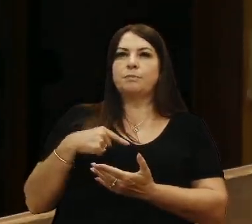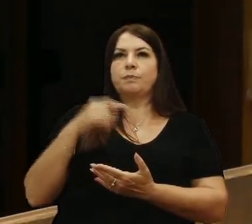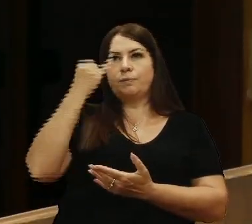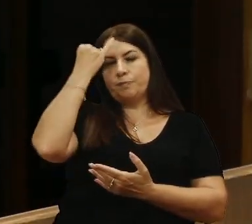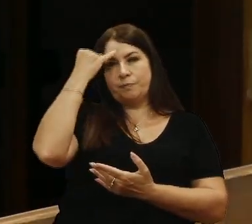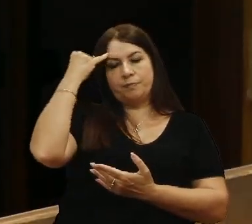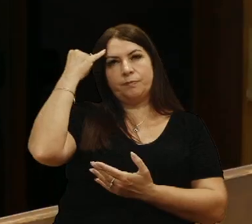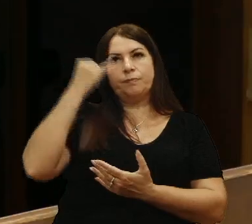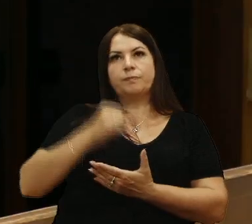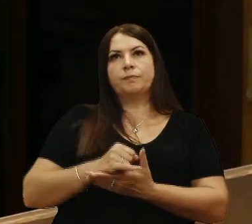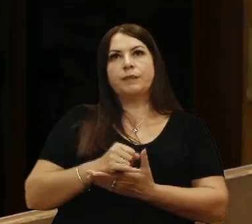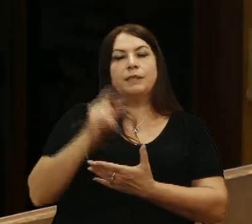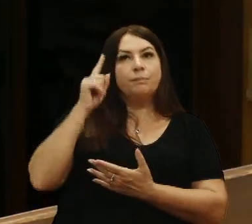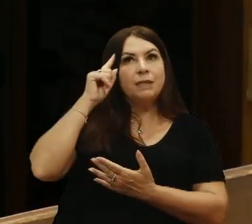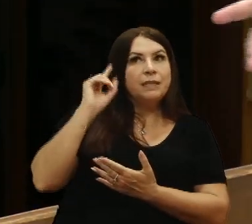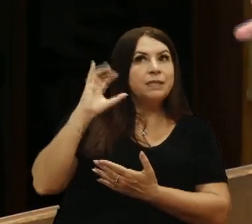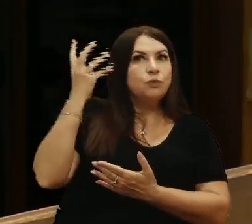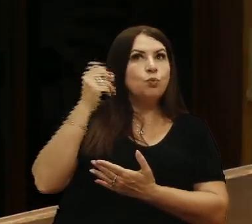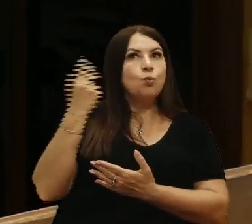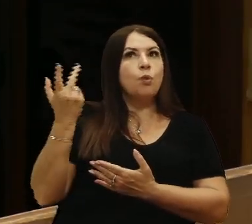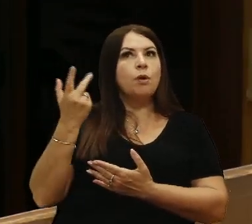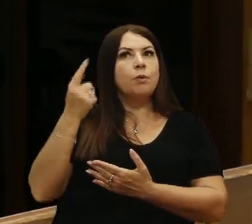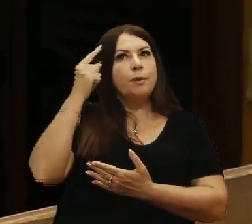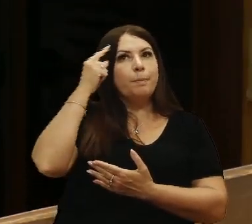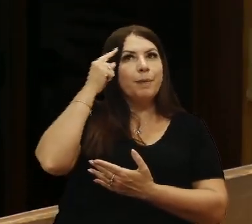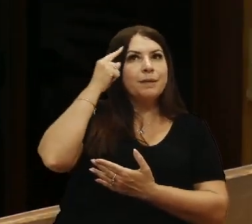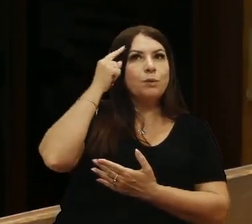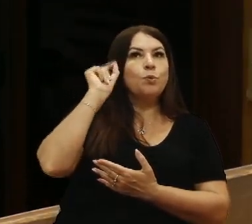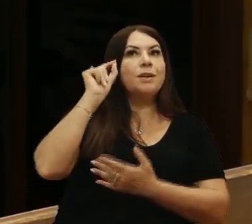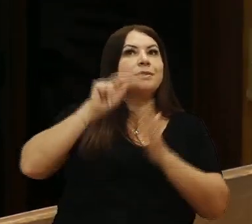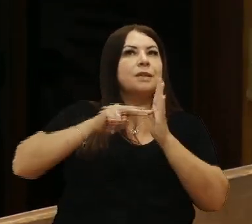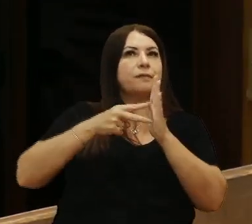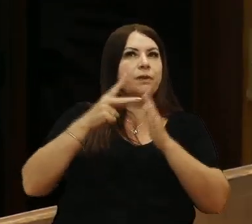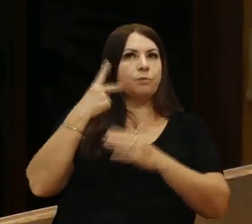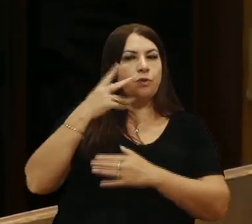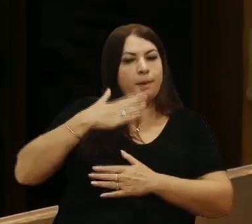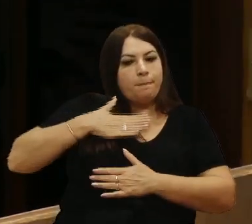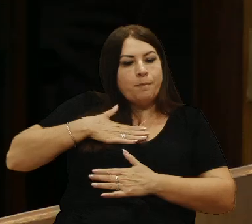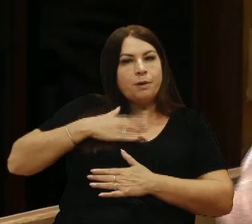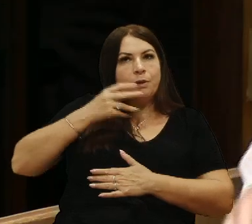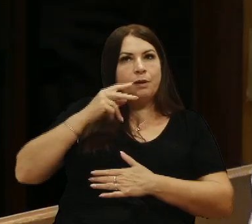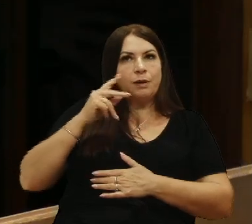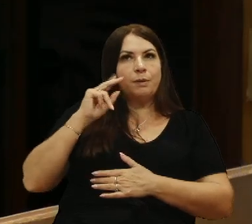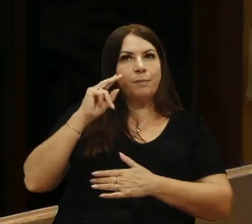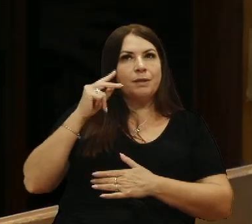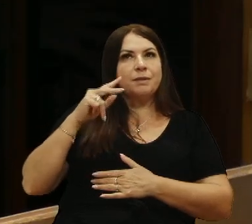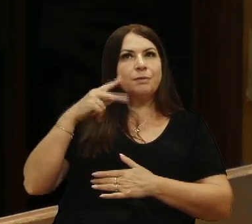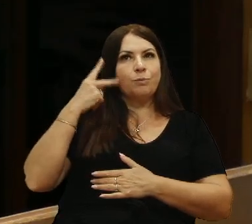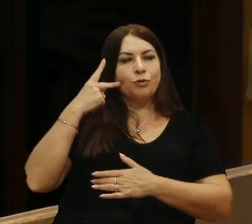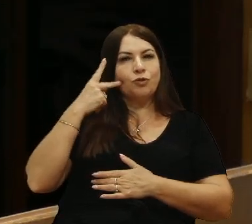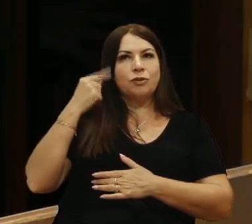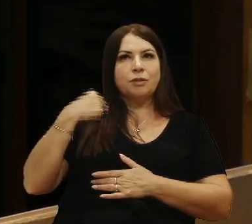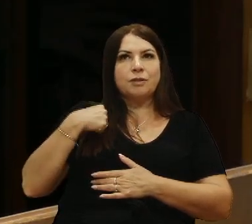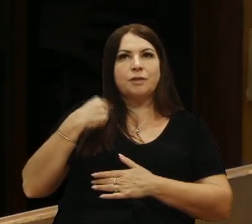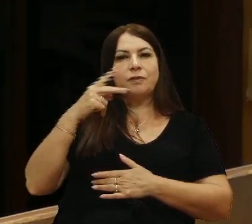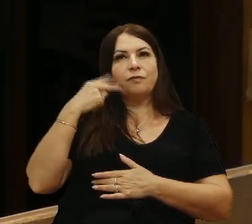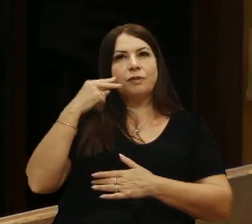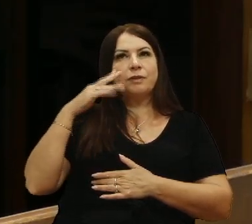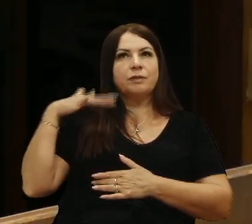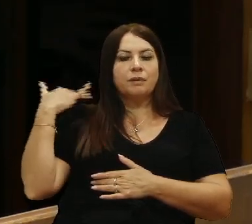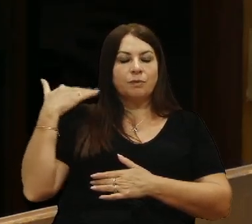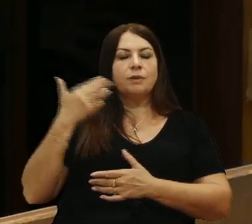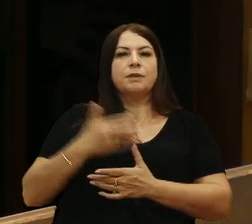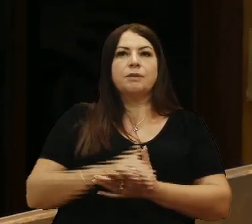D'Ambrosio, decidir qual é a nossa concepção de política. A minha concepção de política é a concepção de política da vereadora